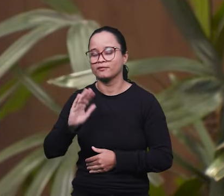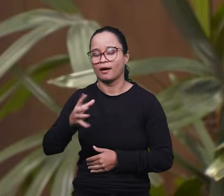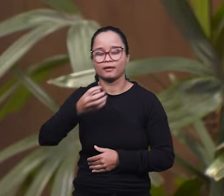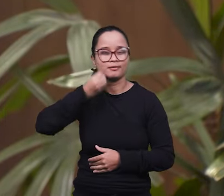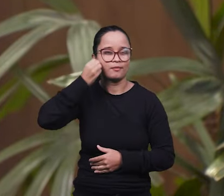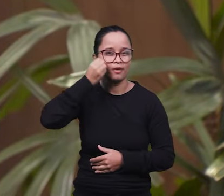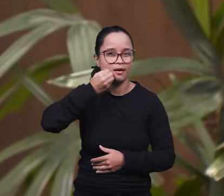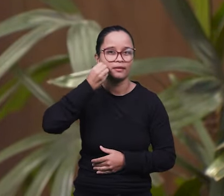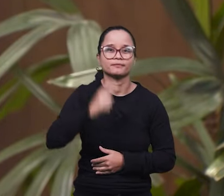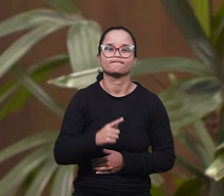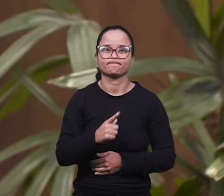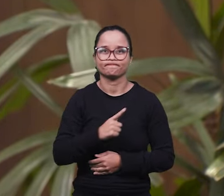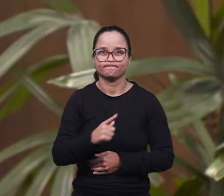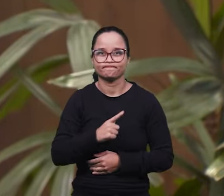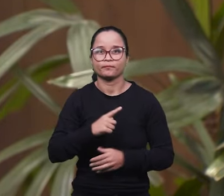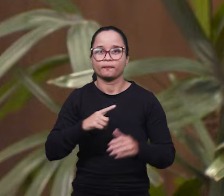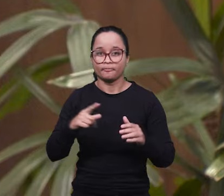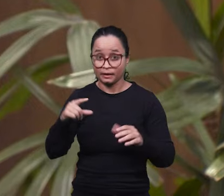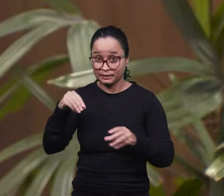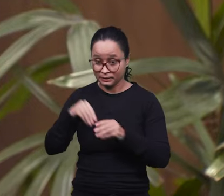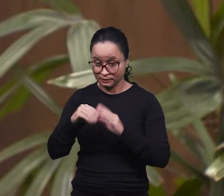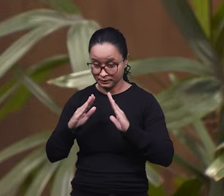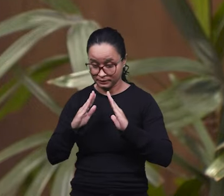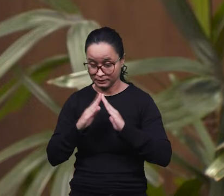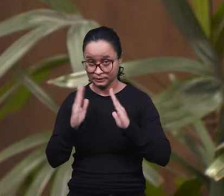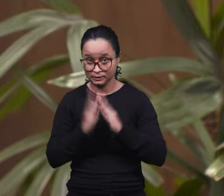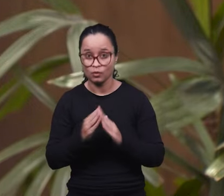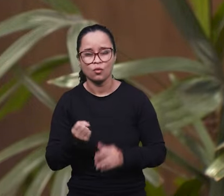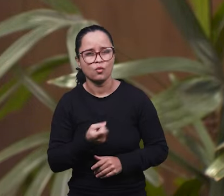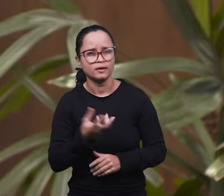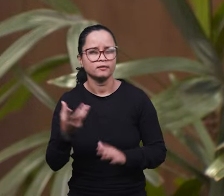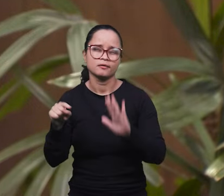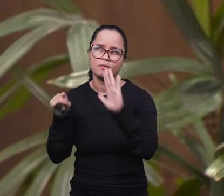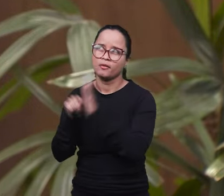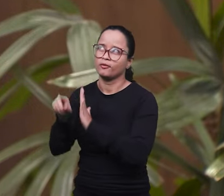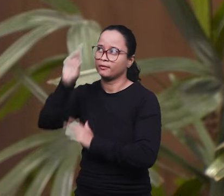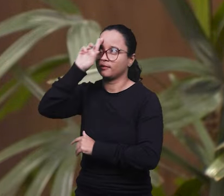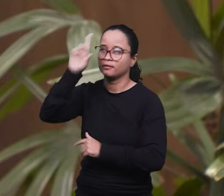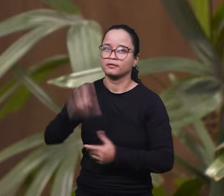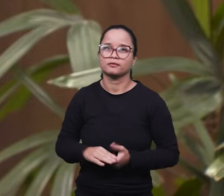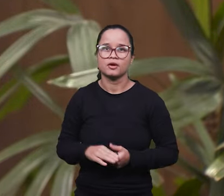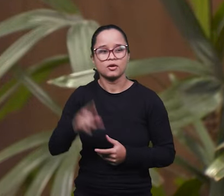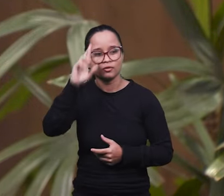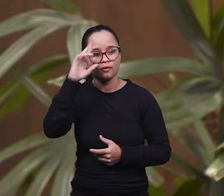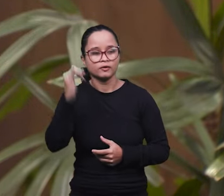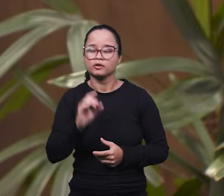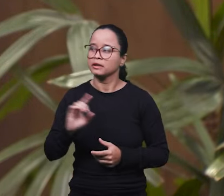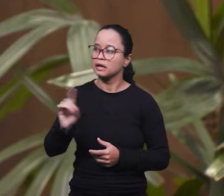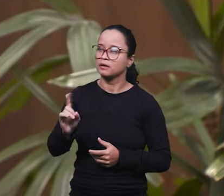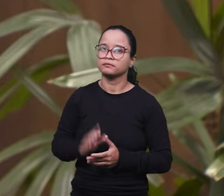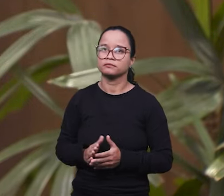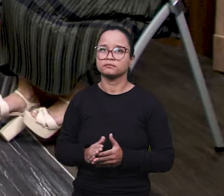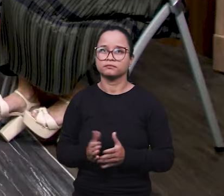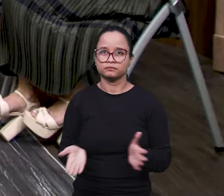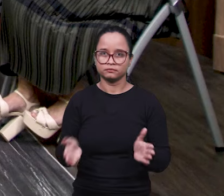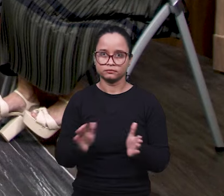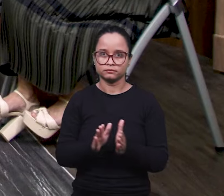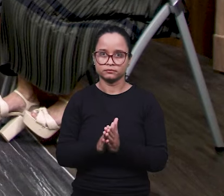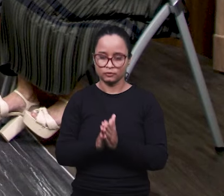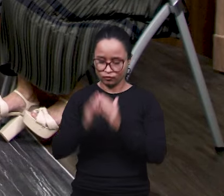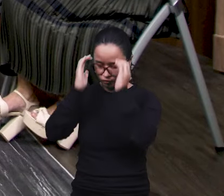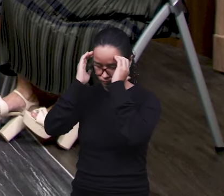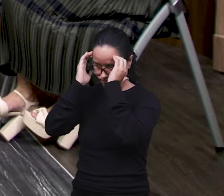experiência que ela levou do seu lular quantas vezes consultou o senhor o senhor disse não e você fez o quê Vitória e